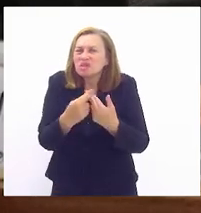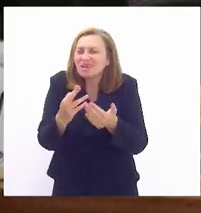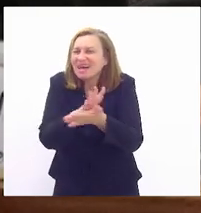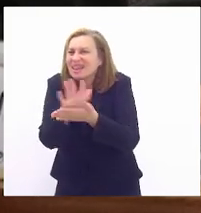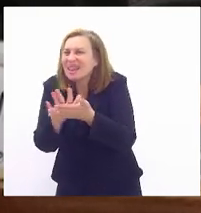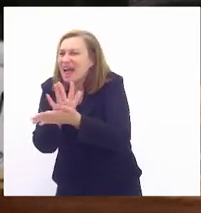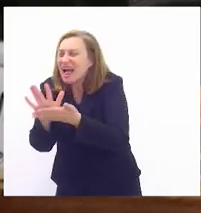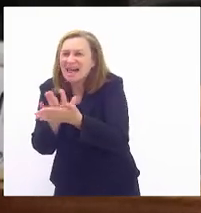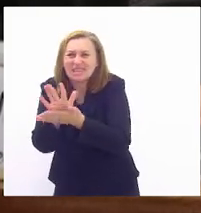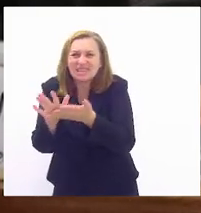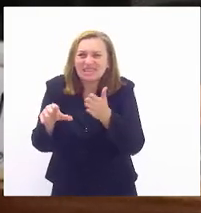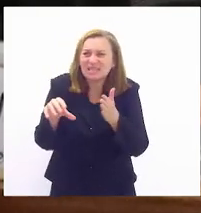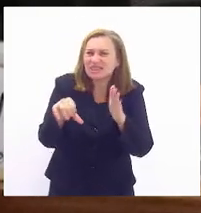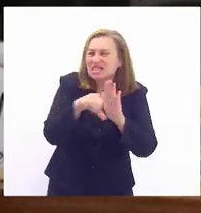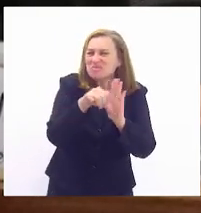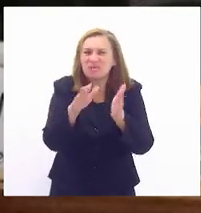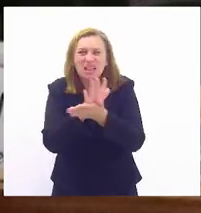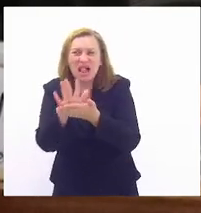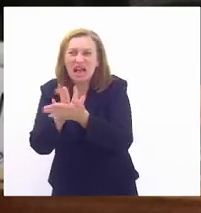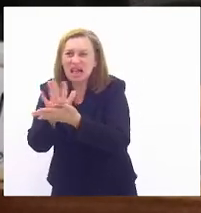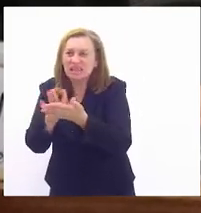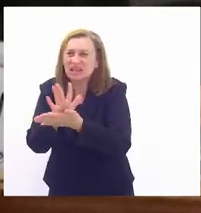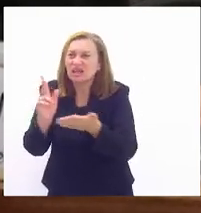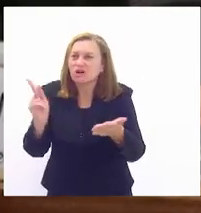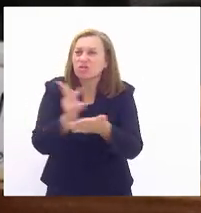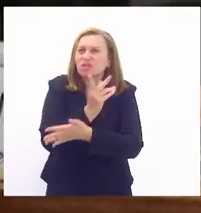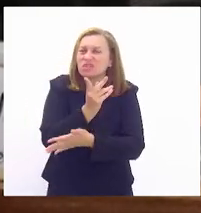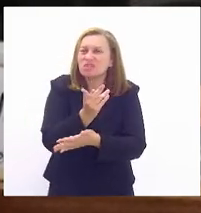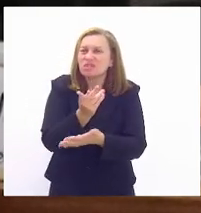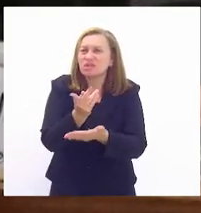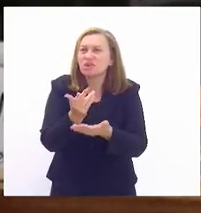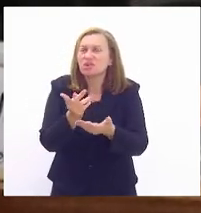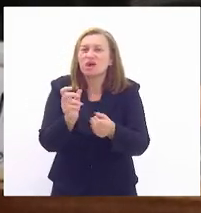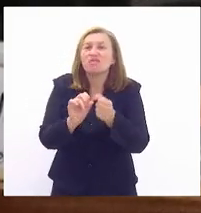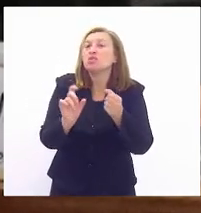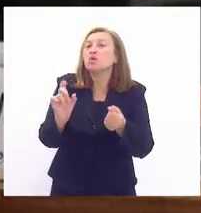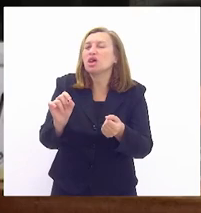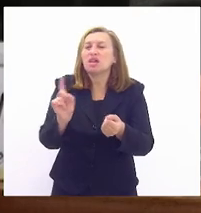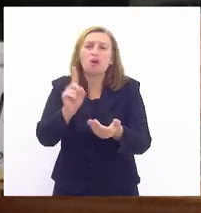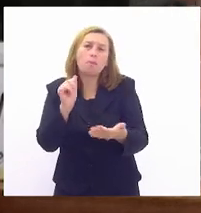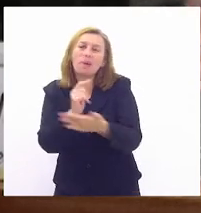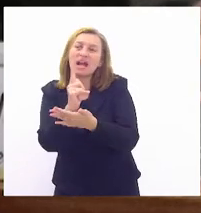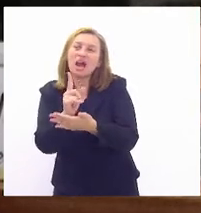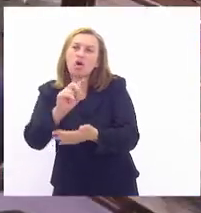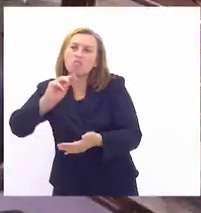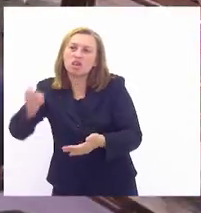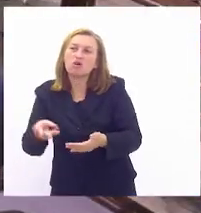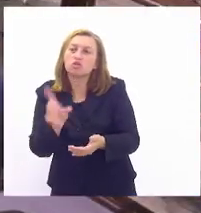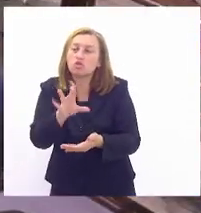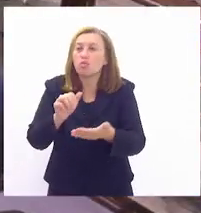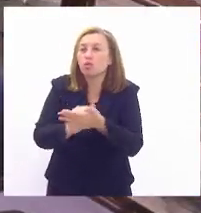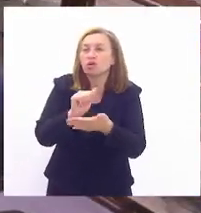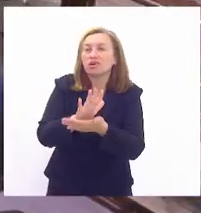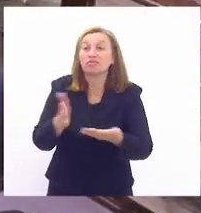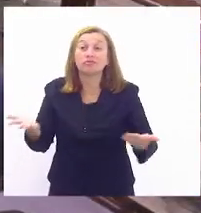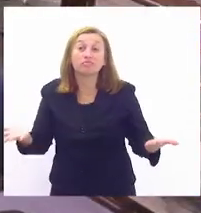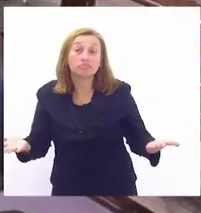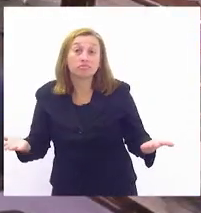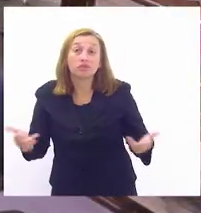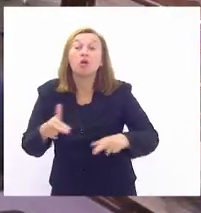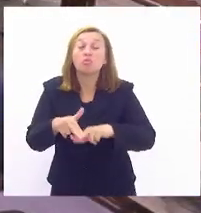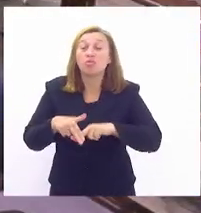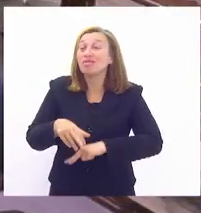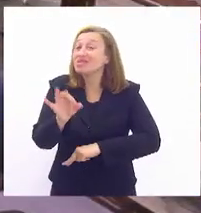criminal e civilmente pelos danos ocorridos, vai tomar a decisão do quê? Não pagar 1 bilhão, vai pagar multa. Por isso que eu